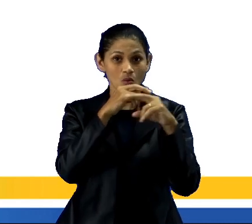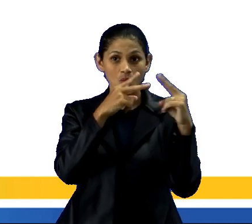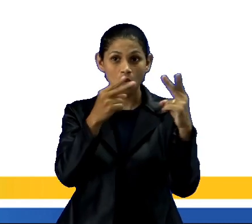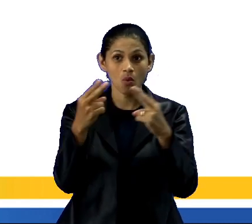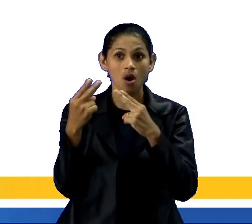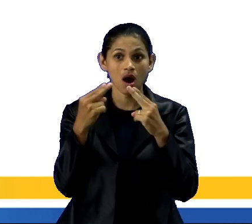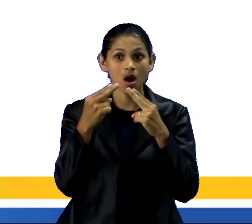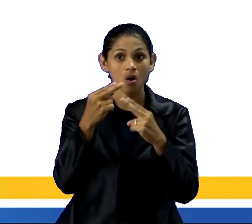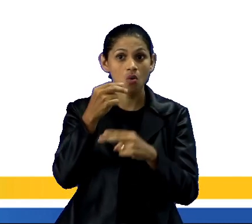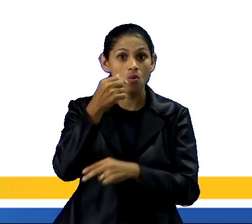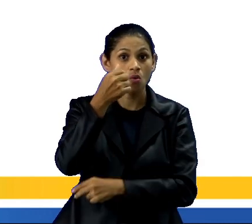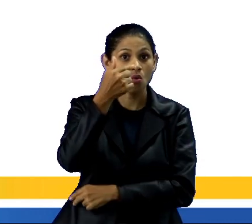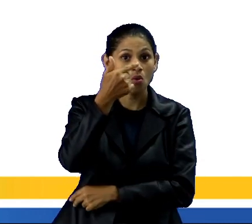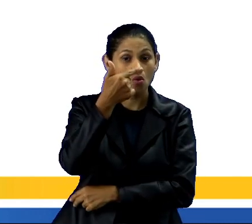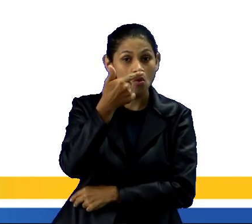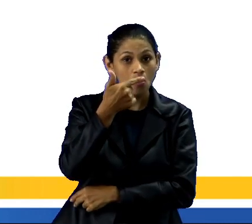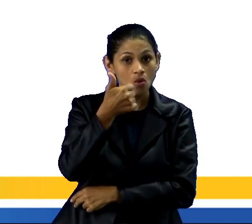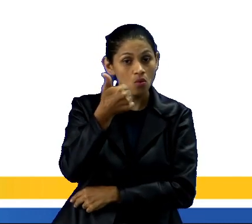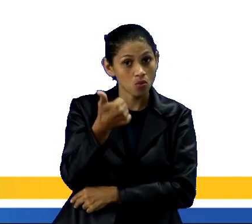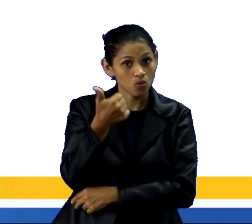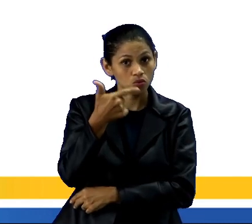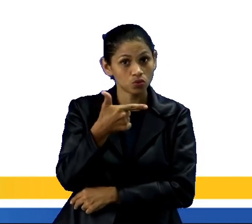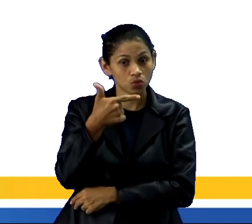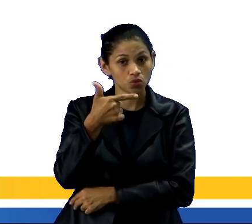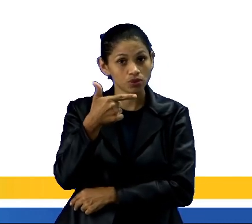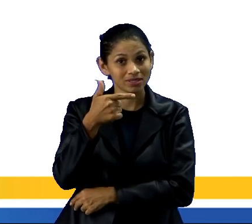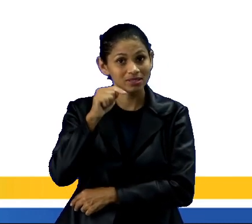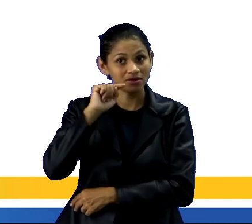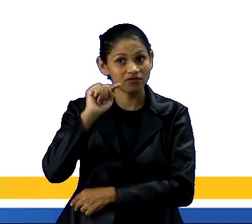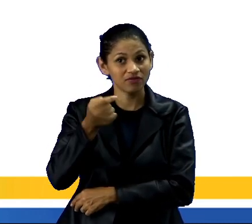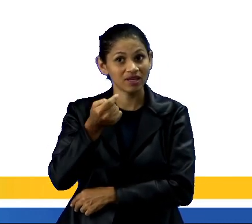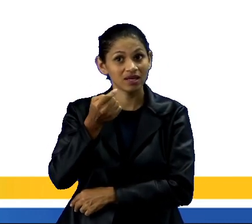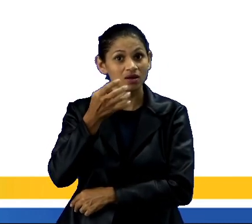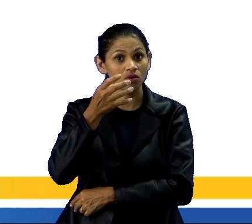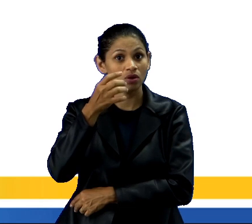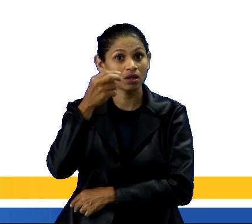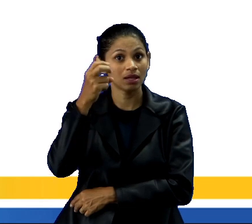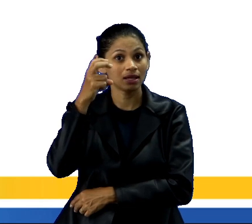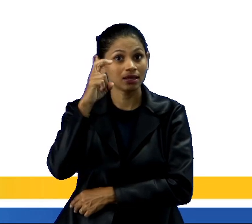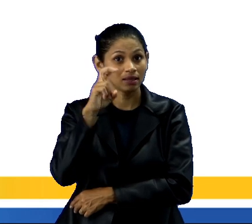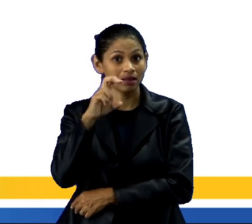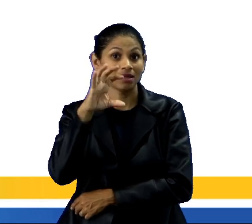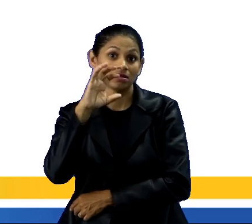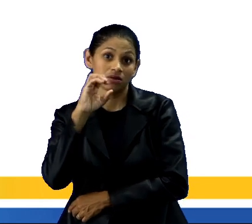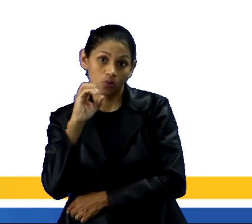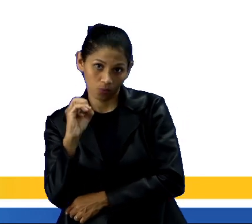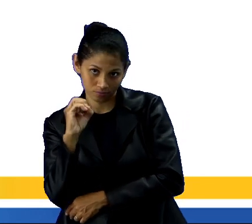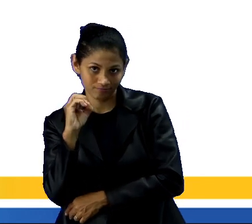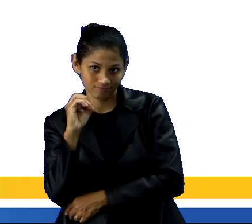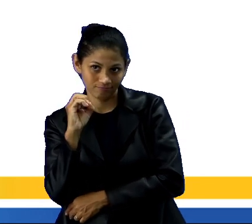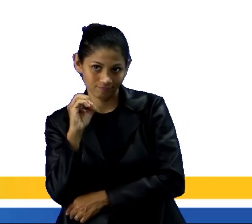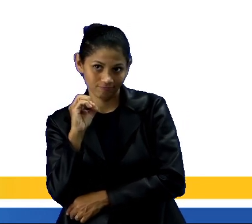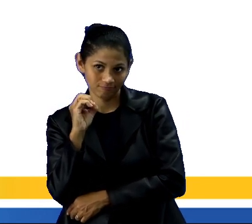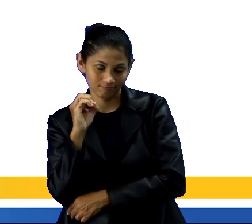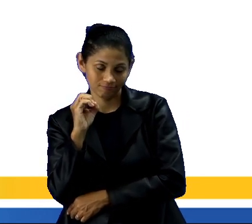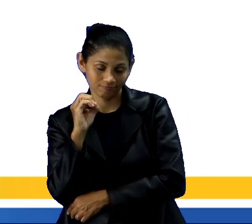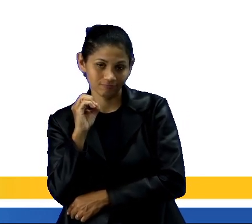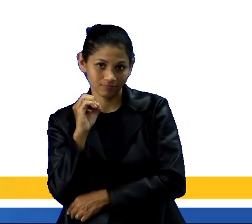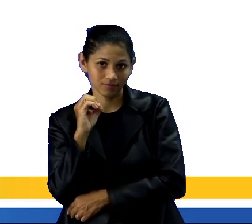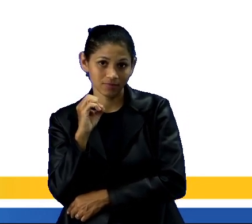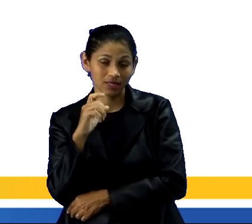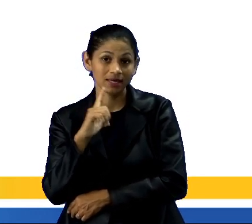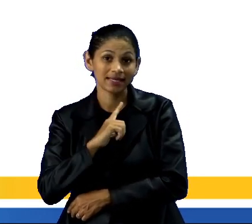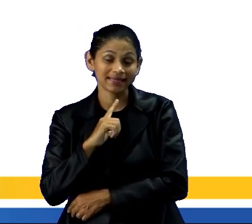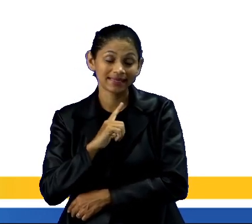12,50. Por quê? Porque eu acrescentei um zero ao lado que não vai interferir em nada. Só que eu tenho zero e eu